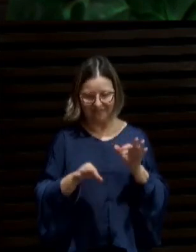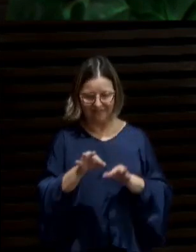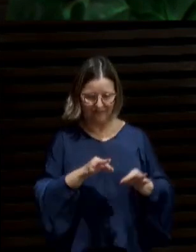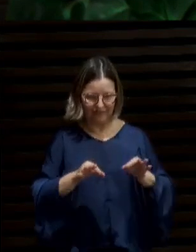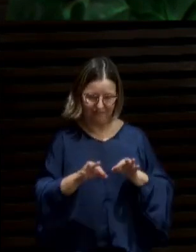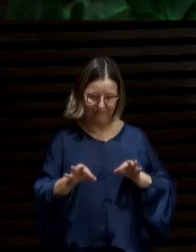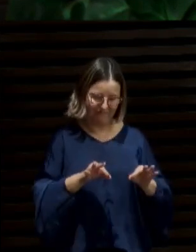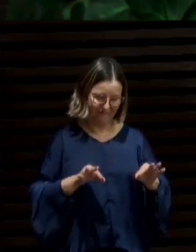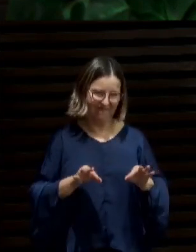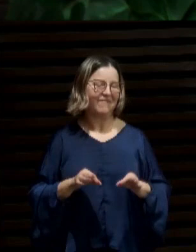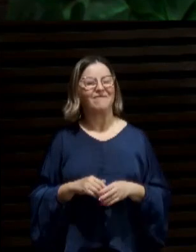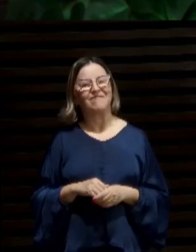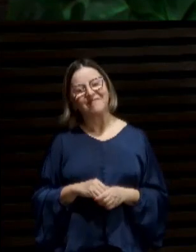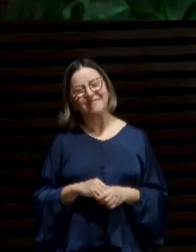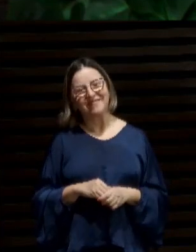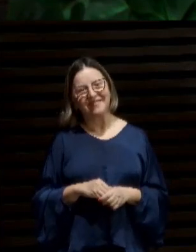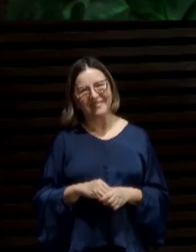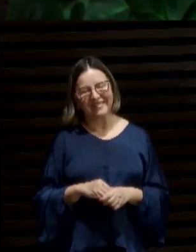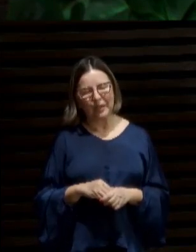Dizem que os